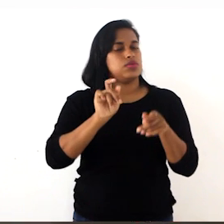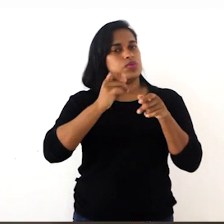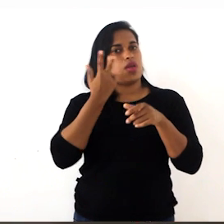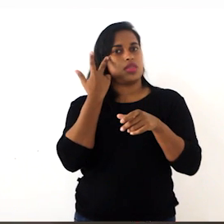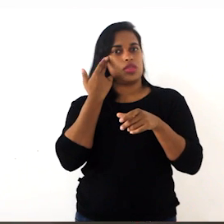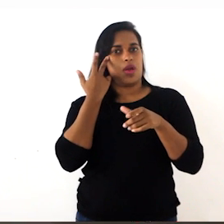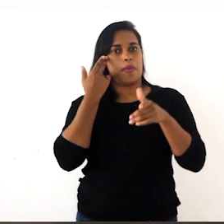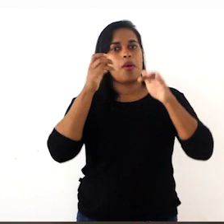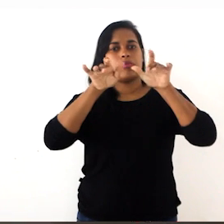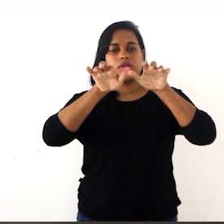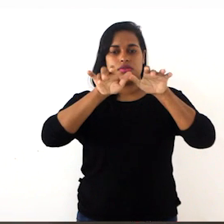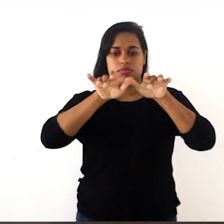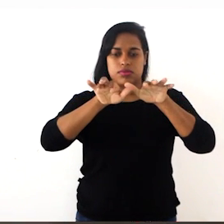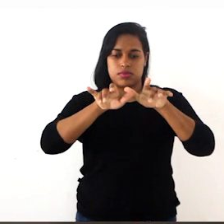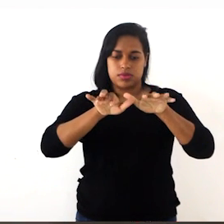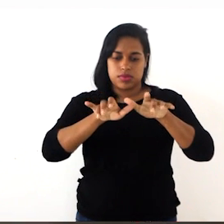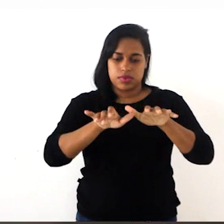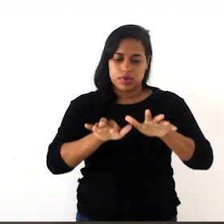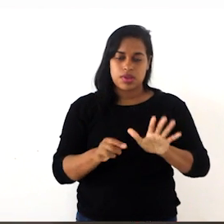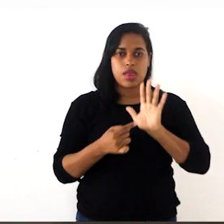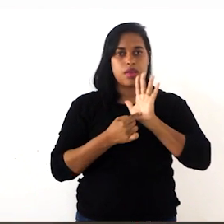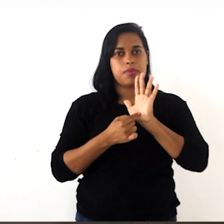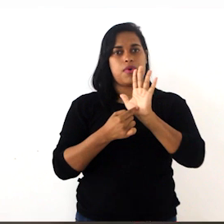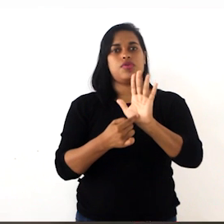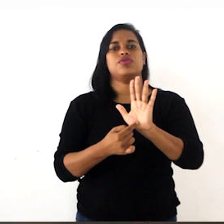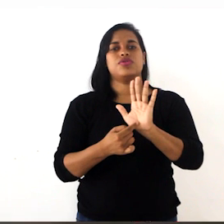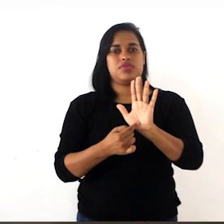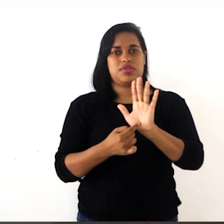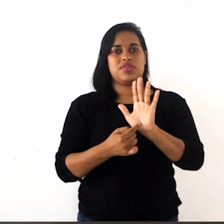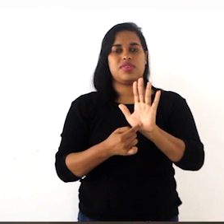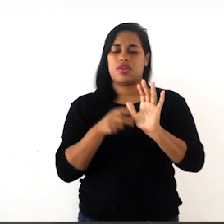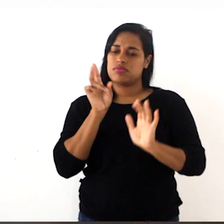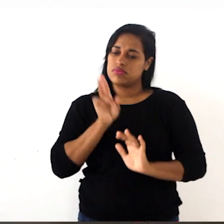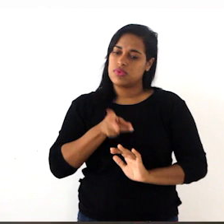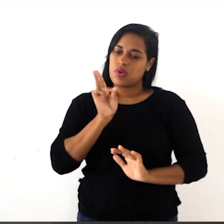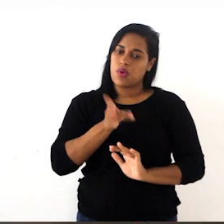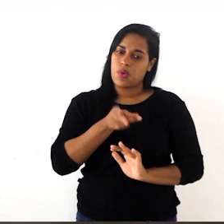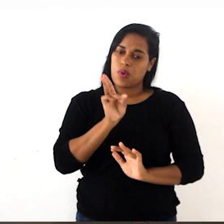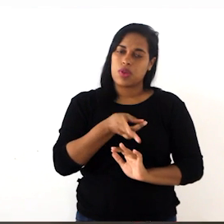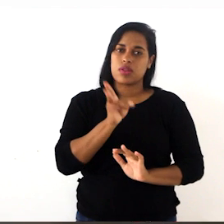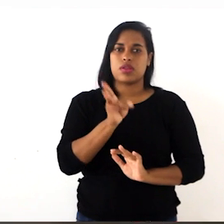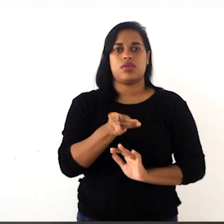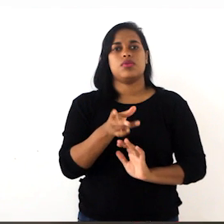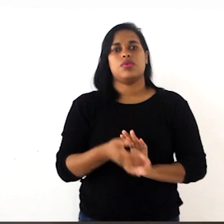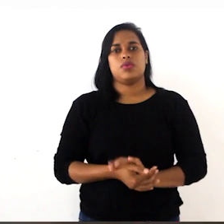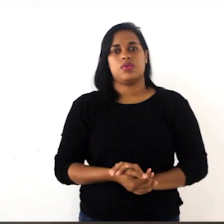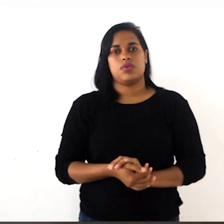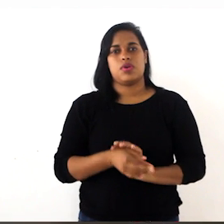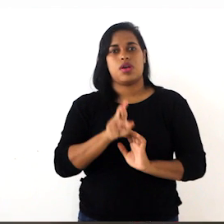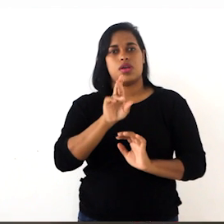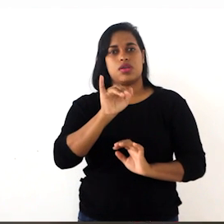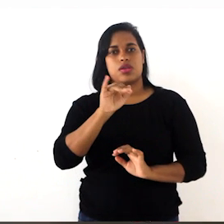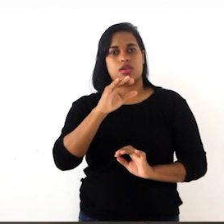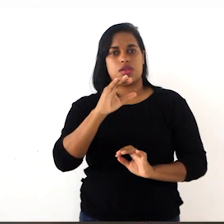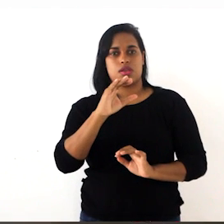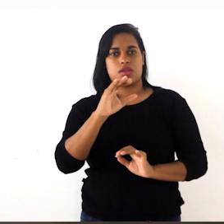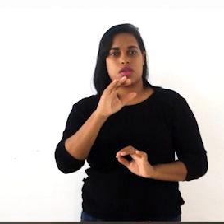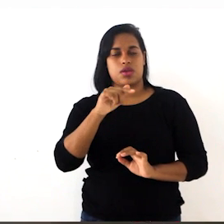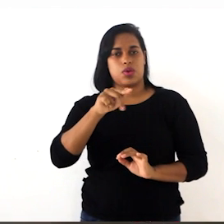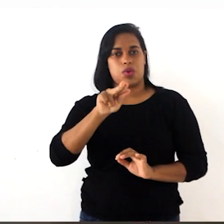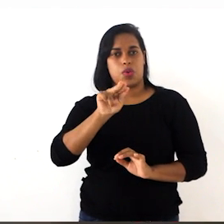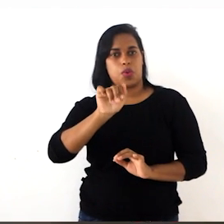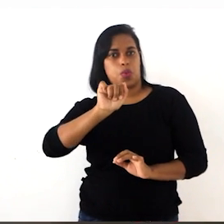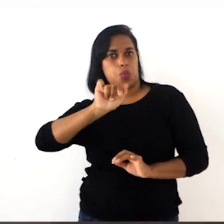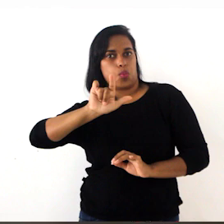normalmente, como ele mostra a linha de erro, mas ele continua a executar o script. E o require não. O require é porque